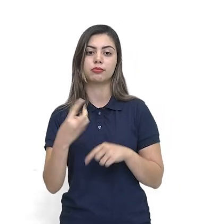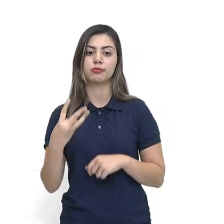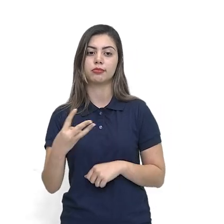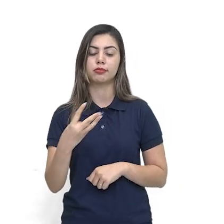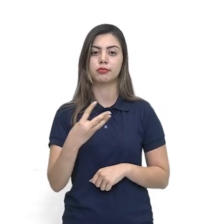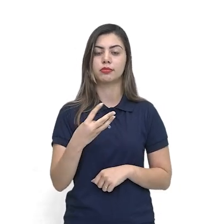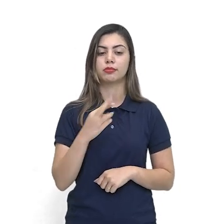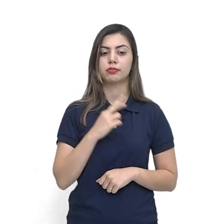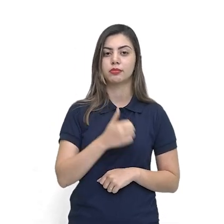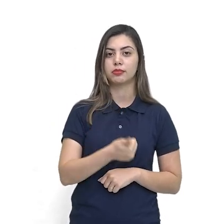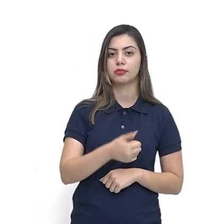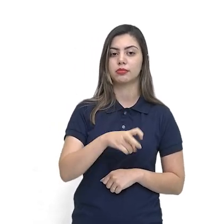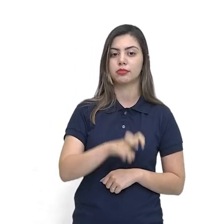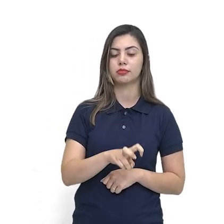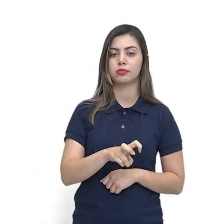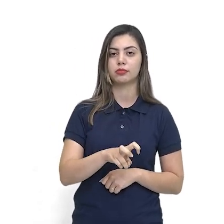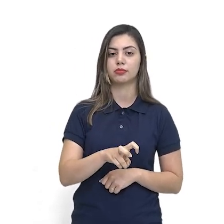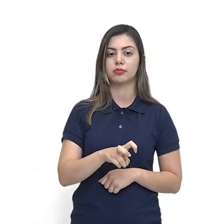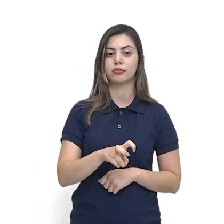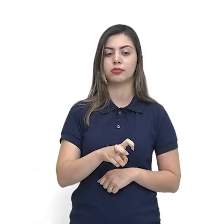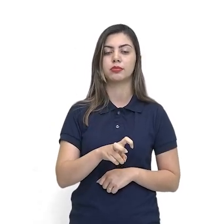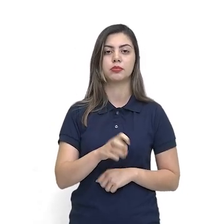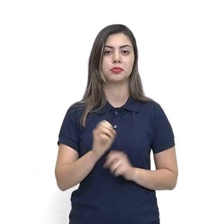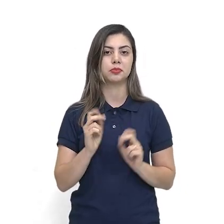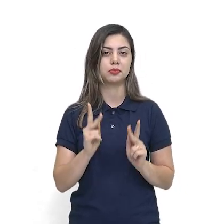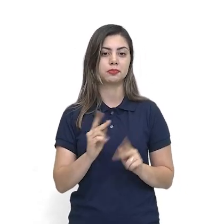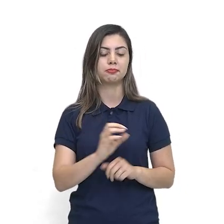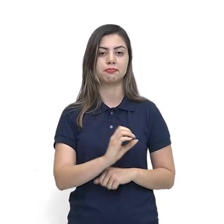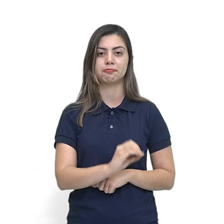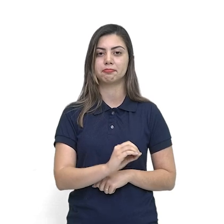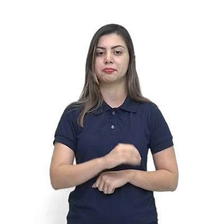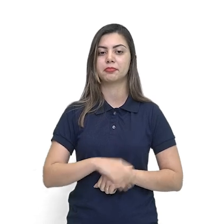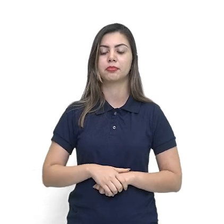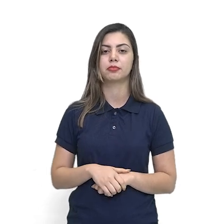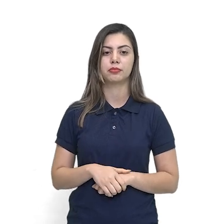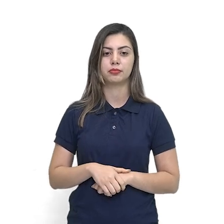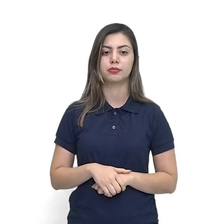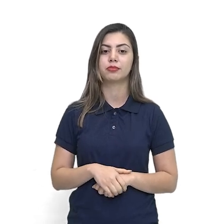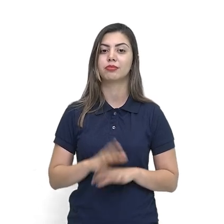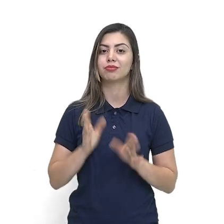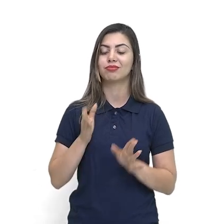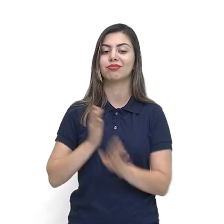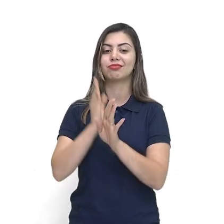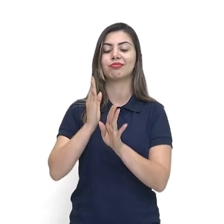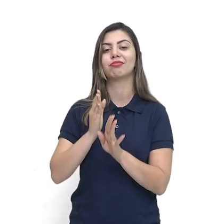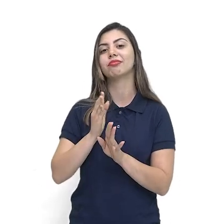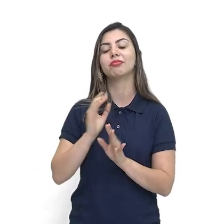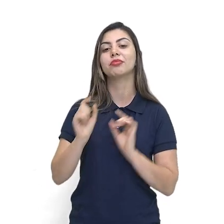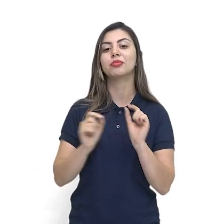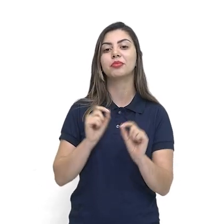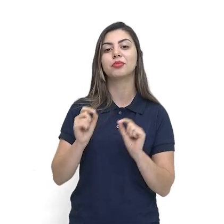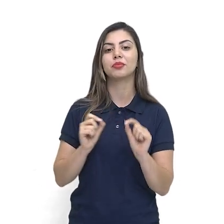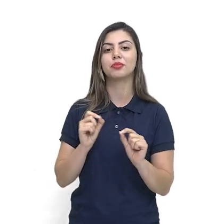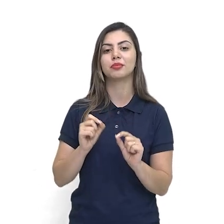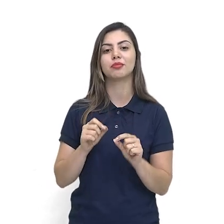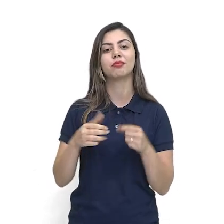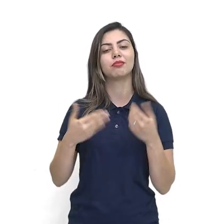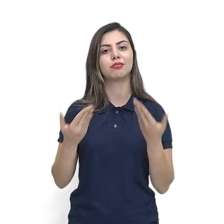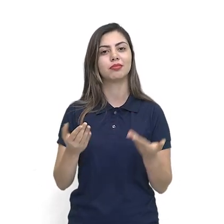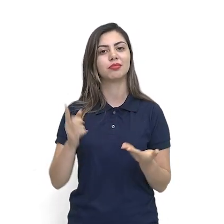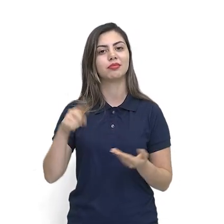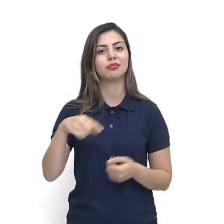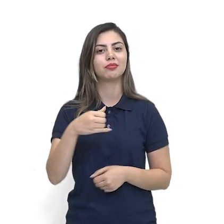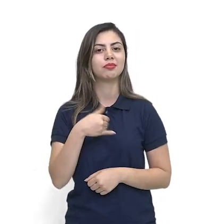dá 15. Beleza? 0. Então, tá aqui, ó. Descobri o quê? A